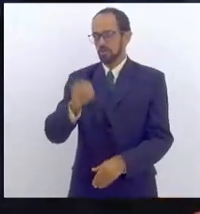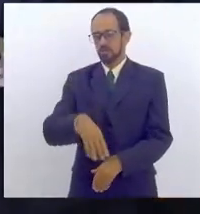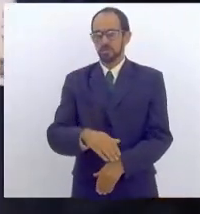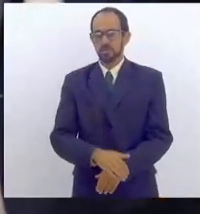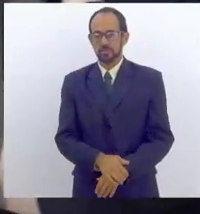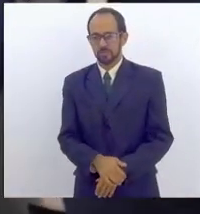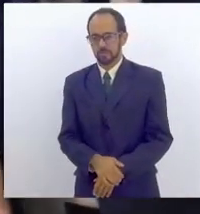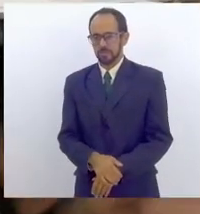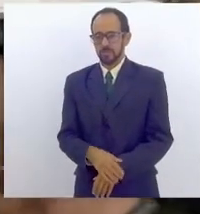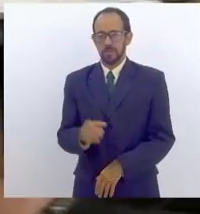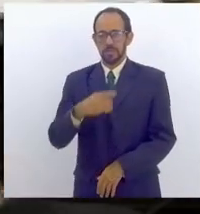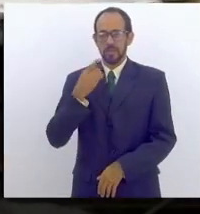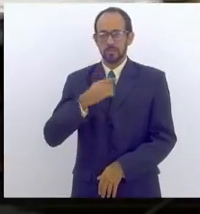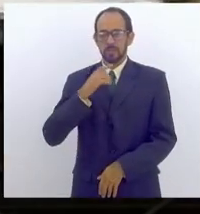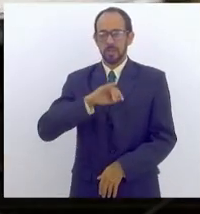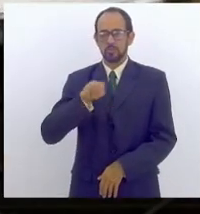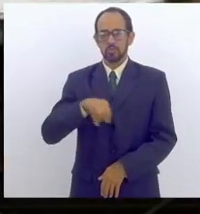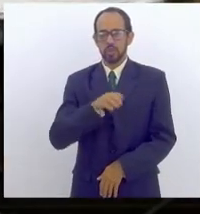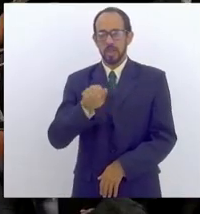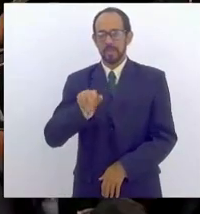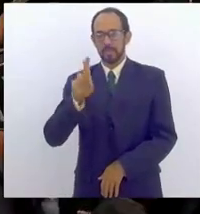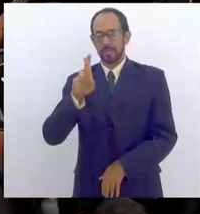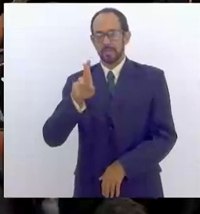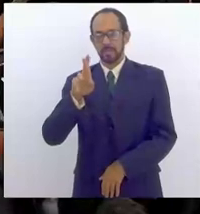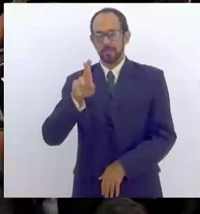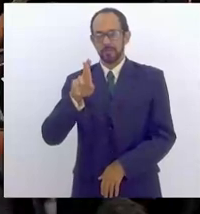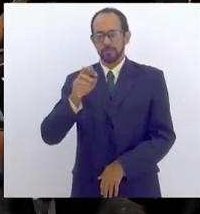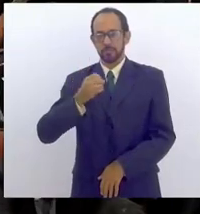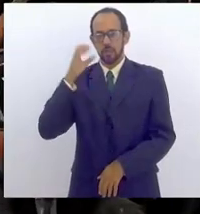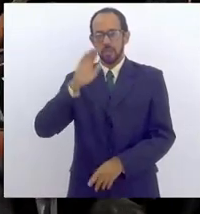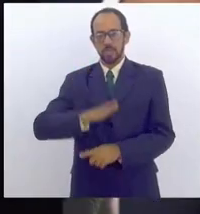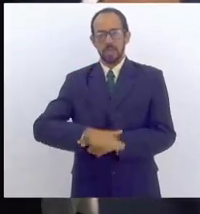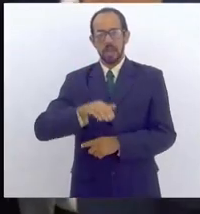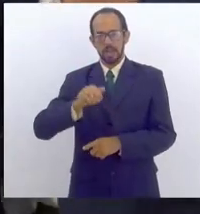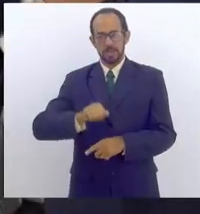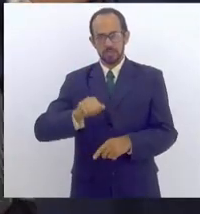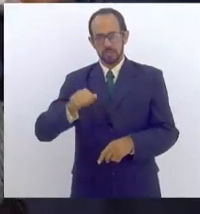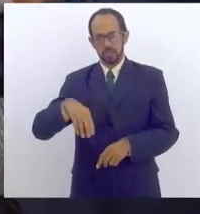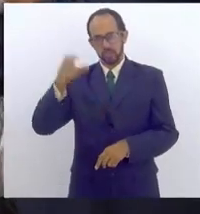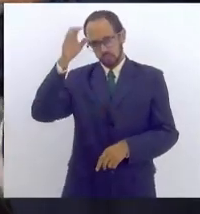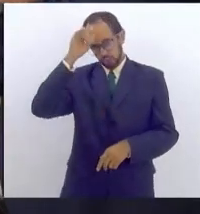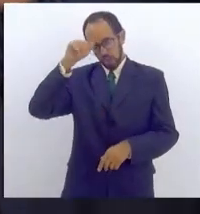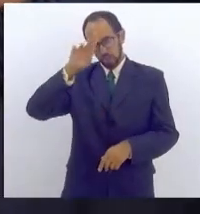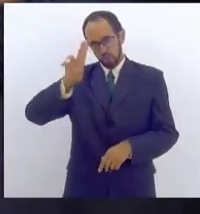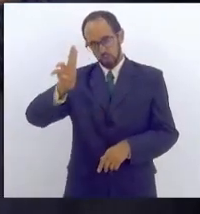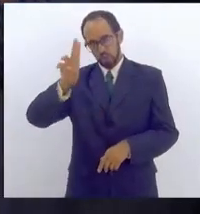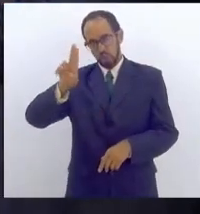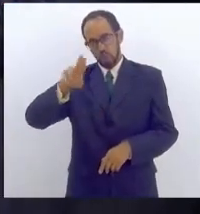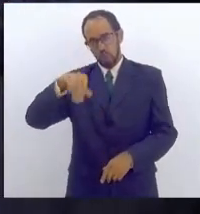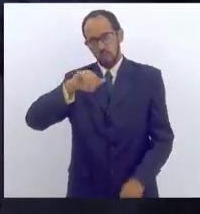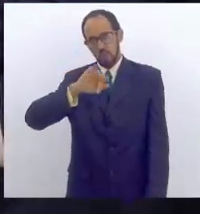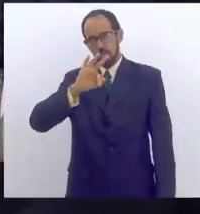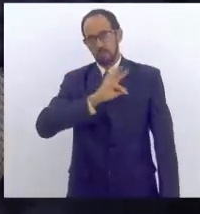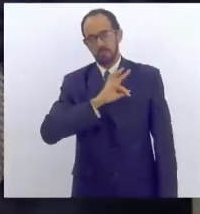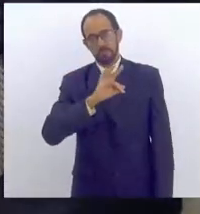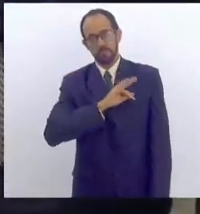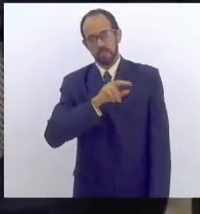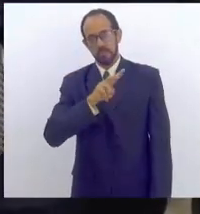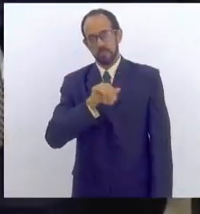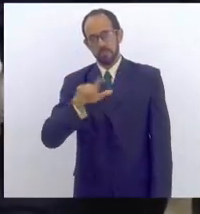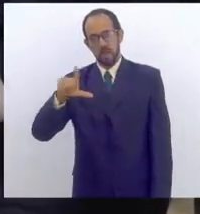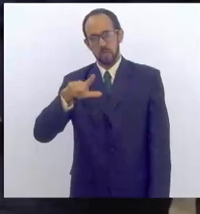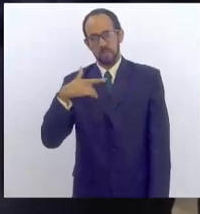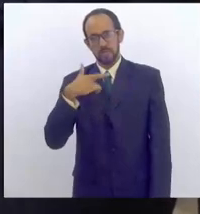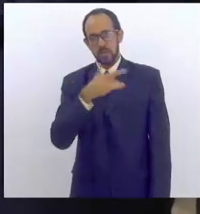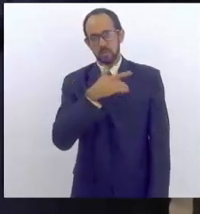Deputado Jair. Boa tarde, senhor presidente, Tia Ju, Marta Rocha, Valdeci da Saúde. Quero dizer